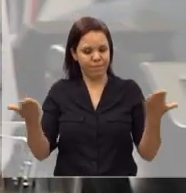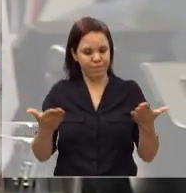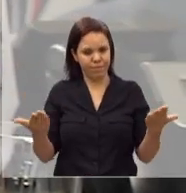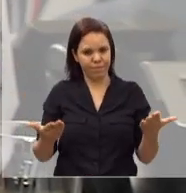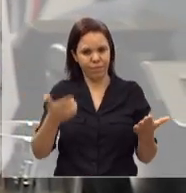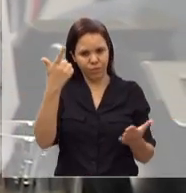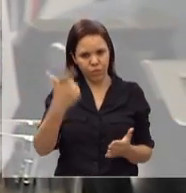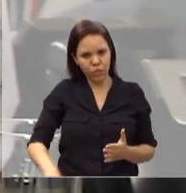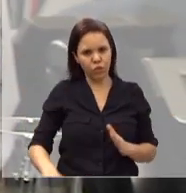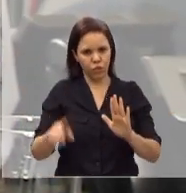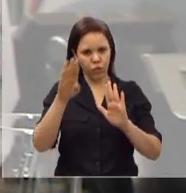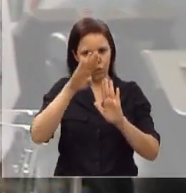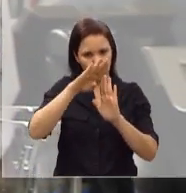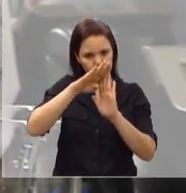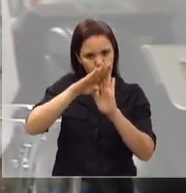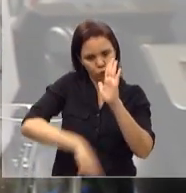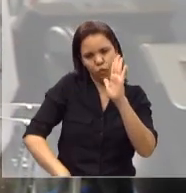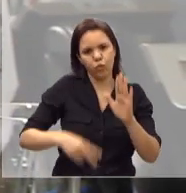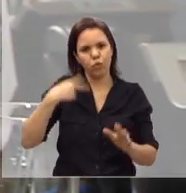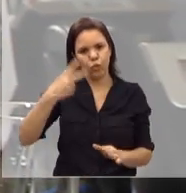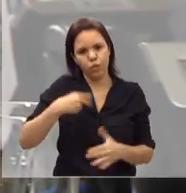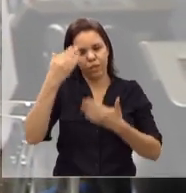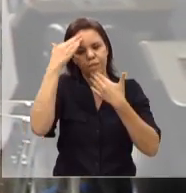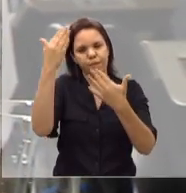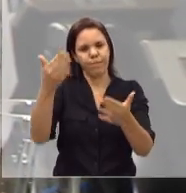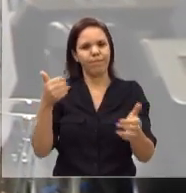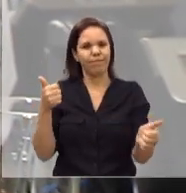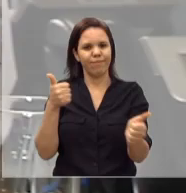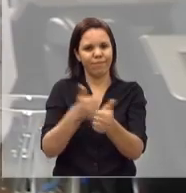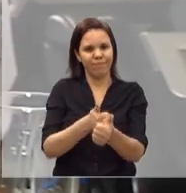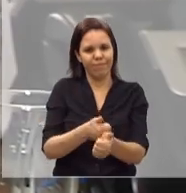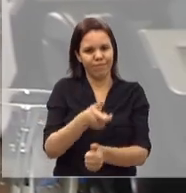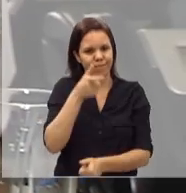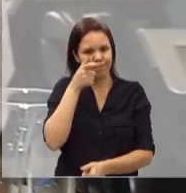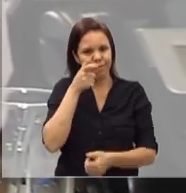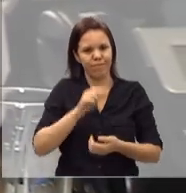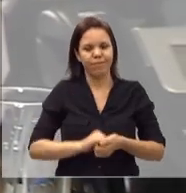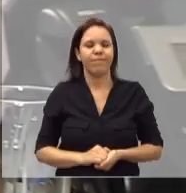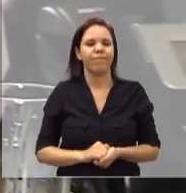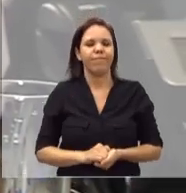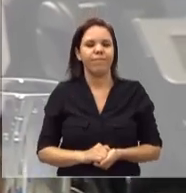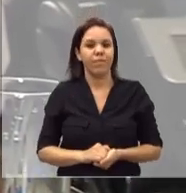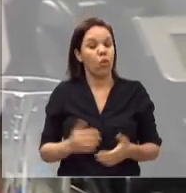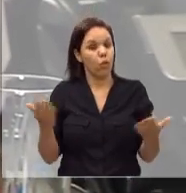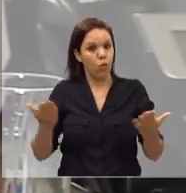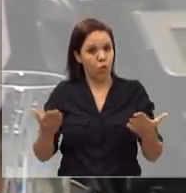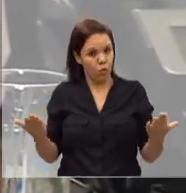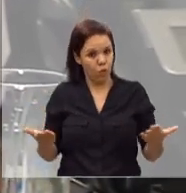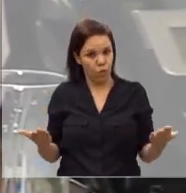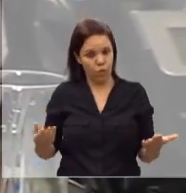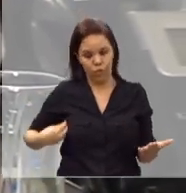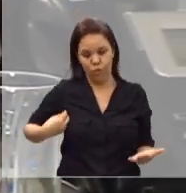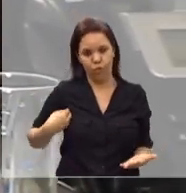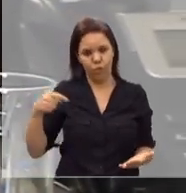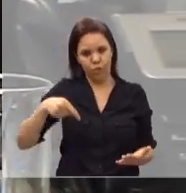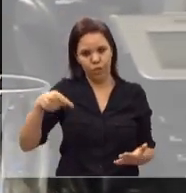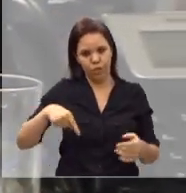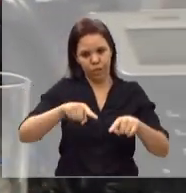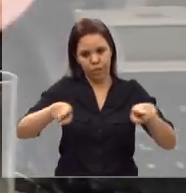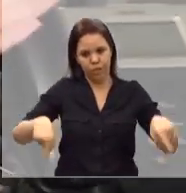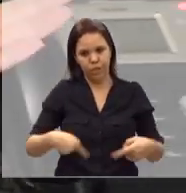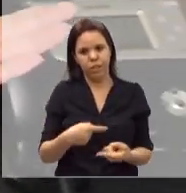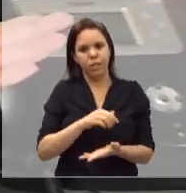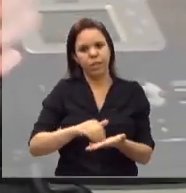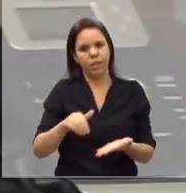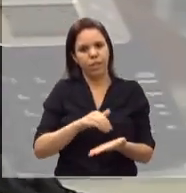no ar mais um programa em pauta. Muito obrigada pela sua companhia e audiência. Hoje a gente está aqui no gabinete do